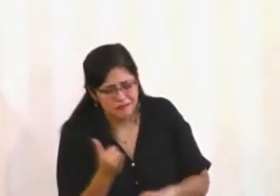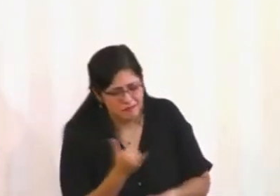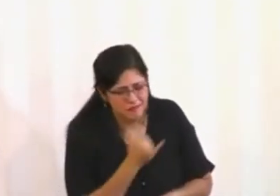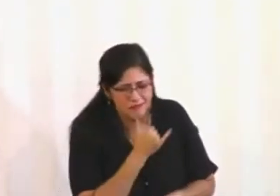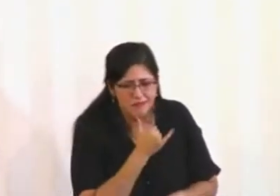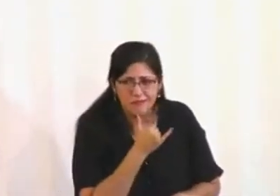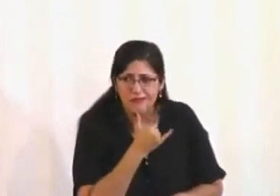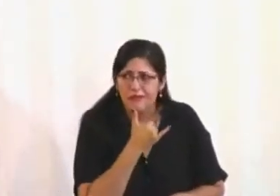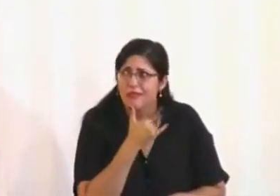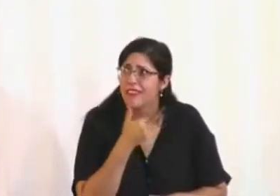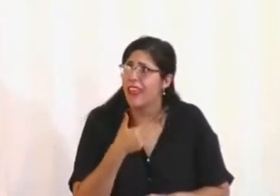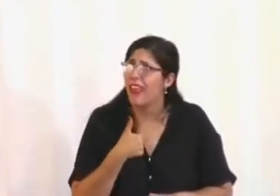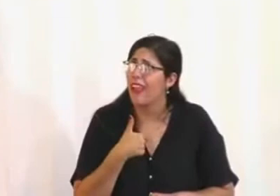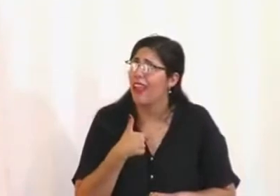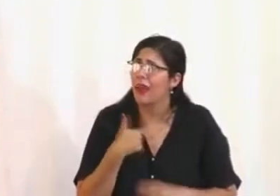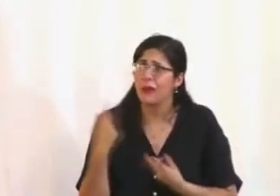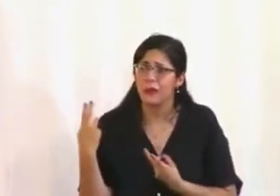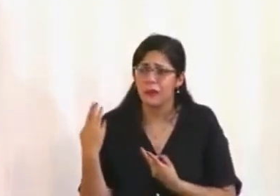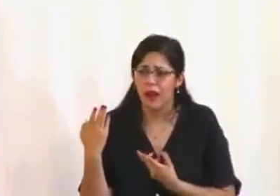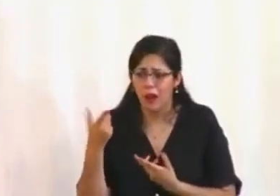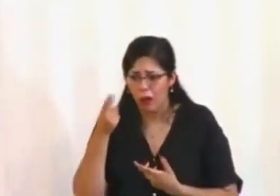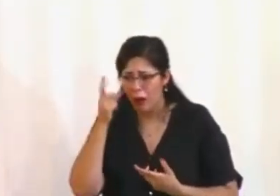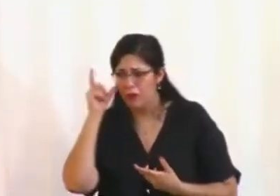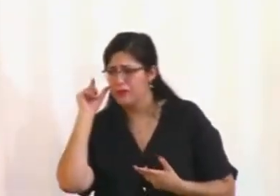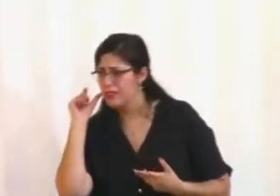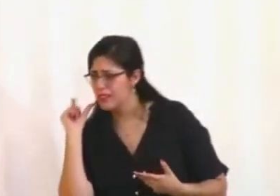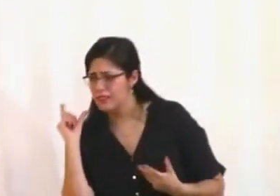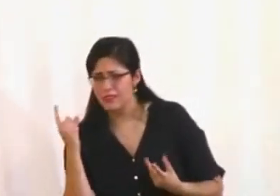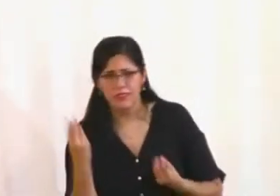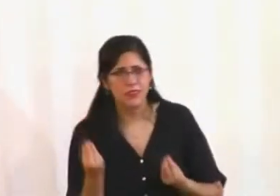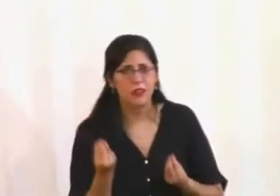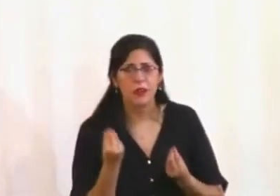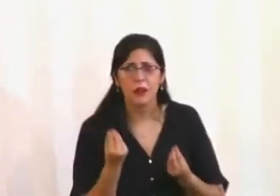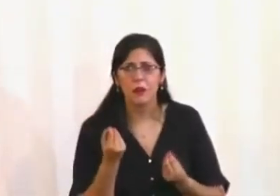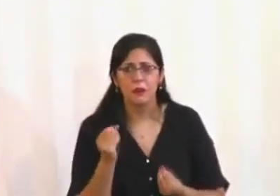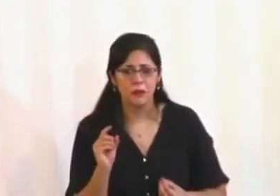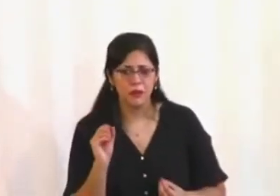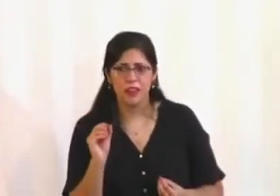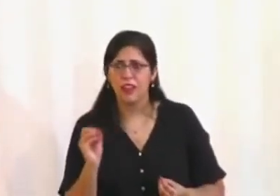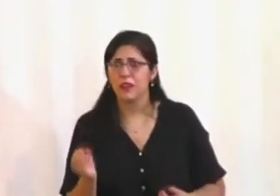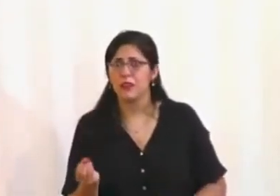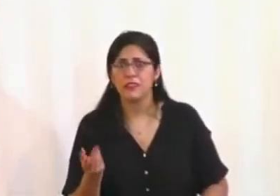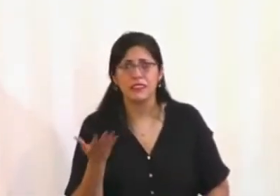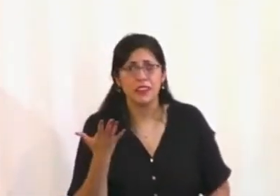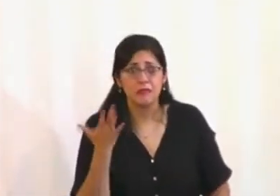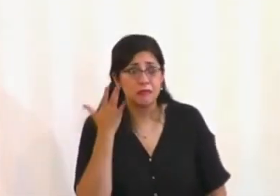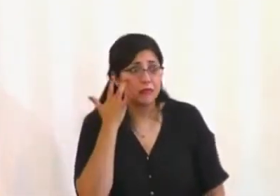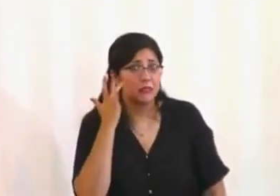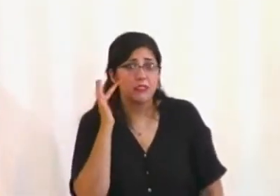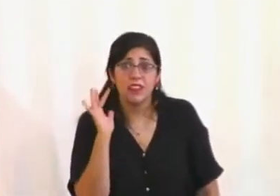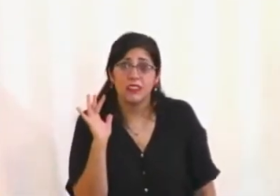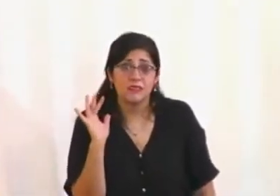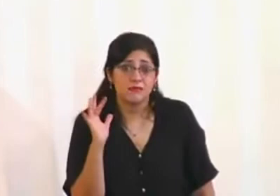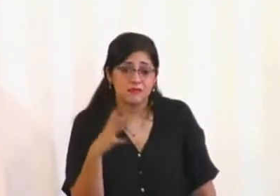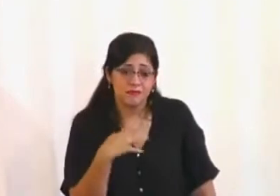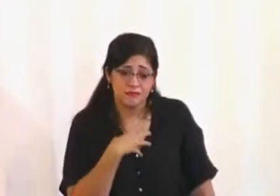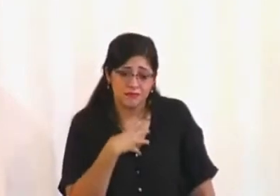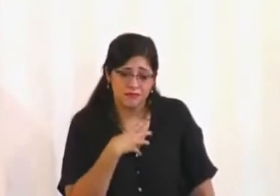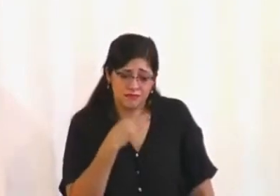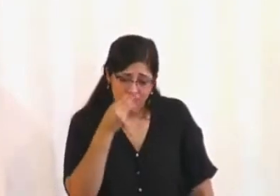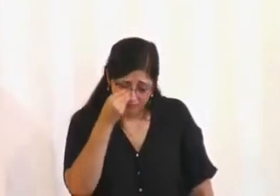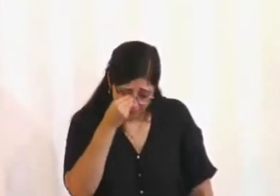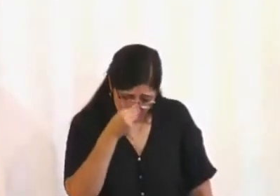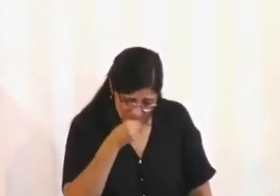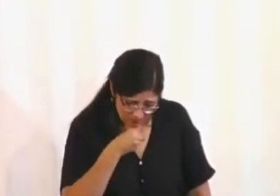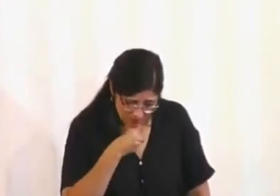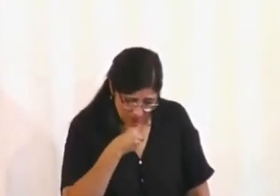dizem, não é possível, você não é a mesma pessoa de ontem, o que aconteceu? E às vezes nós nem sabemos explicar. Eu não sei, mas